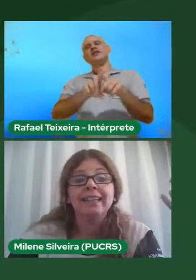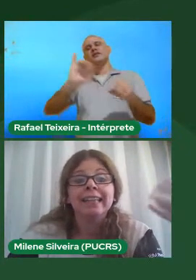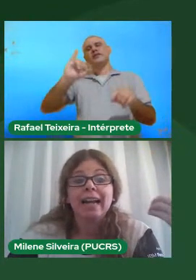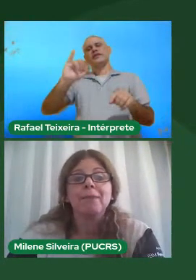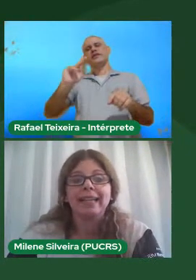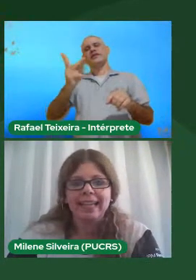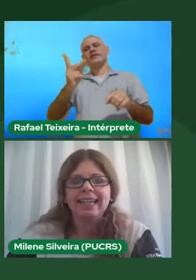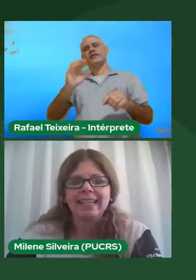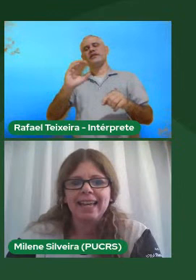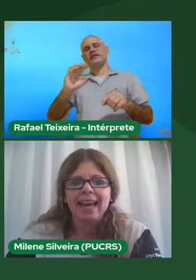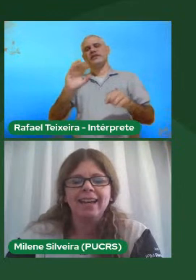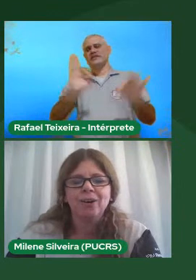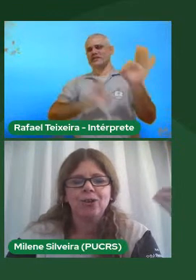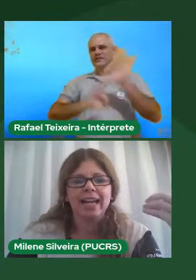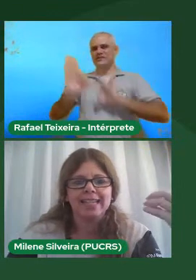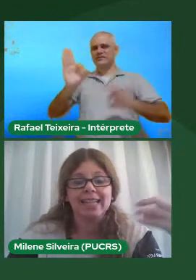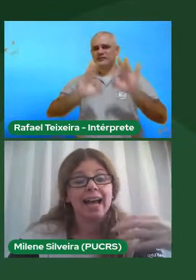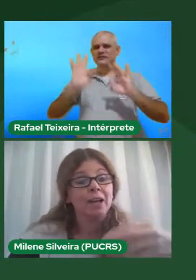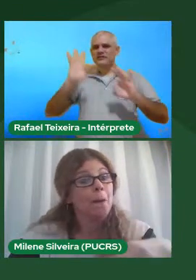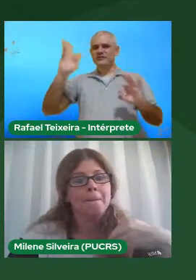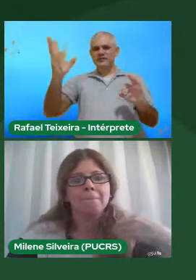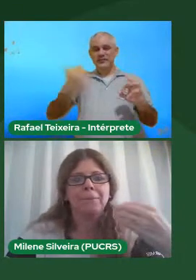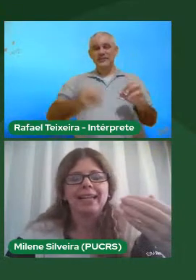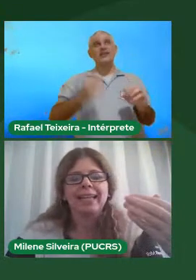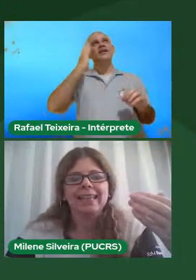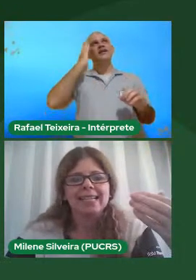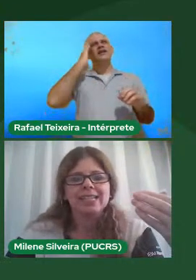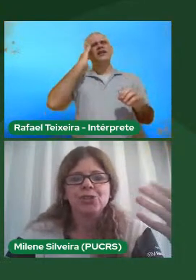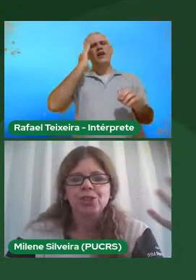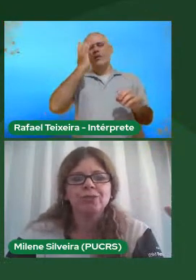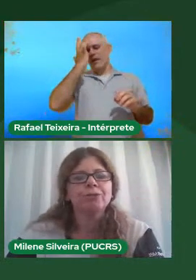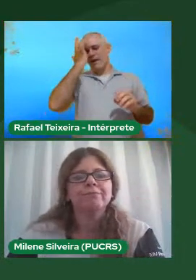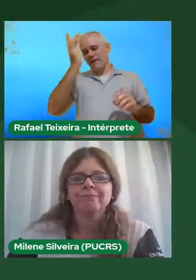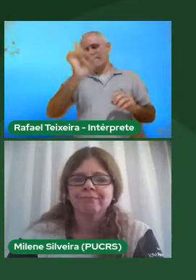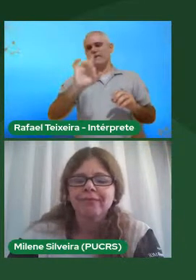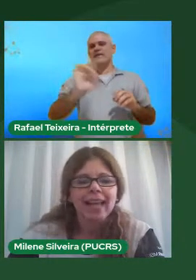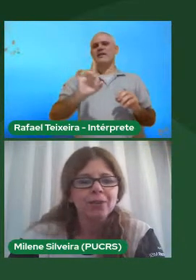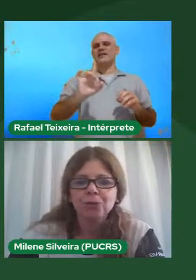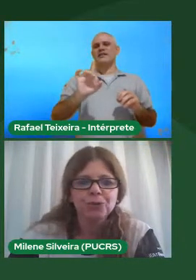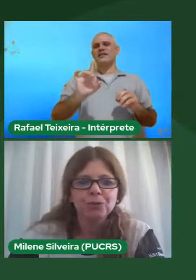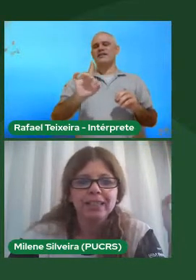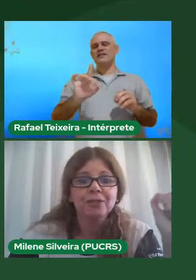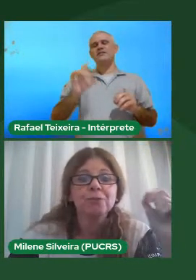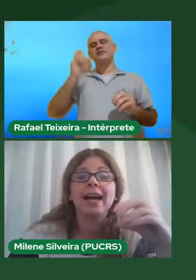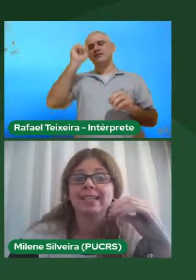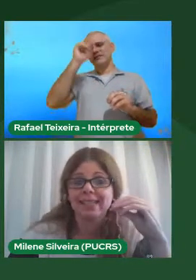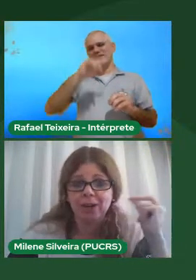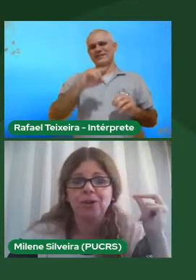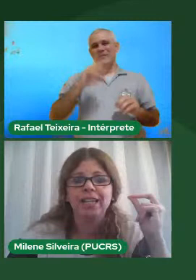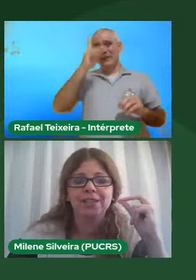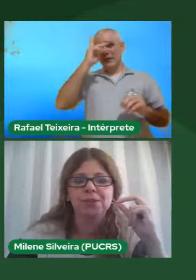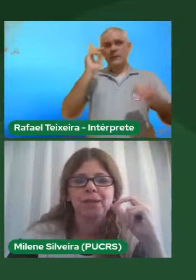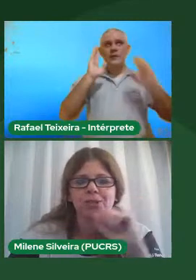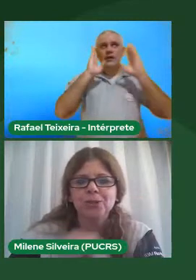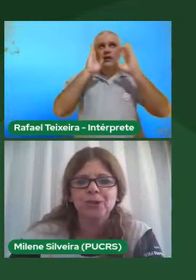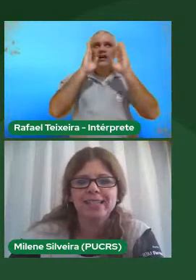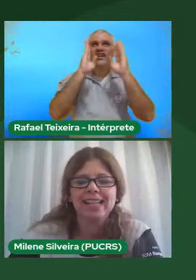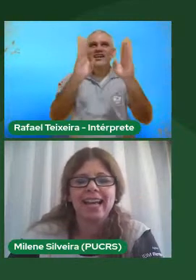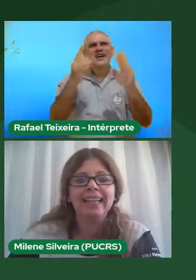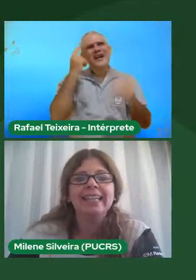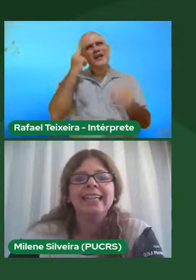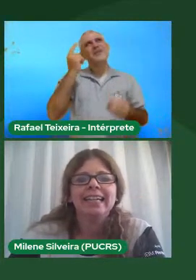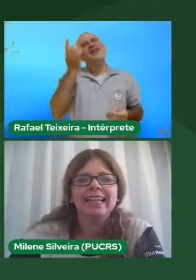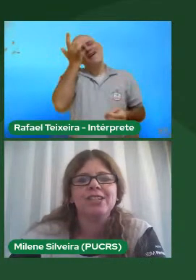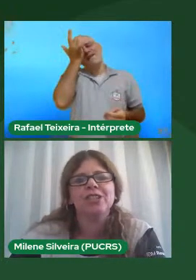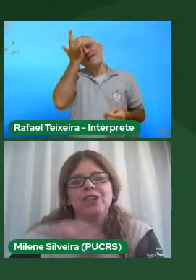a trabalheira que é organizar. Para quem está assistindo, é tudo muito lindo, mas a correria nos bastidores